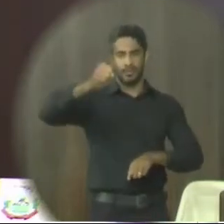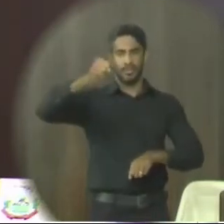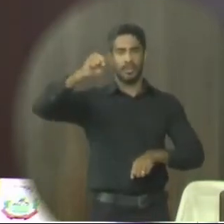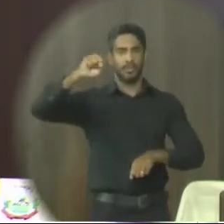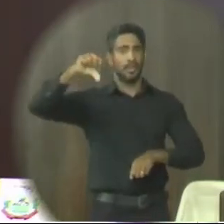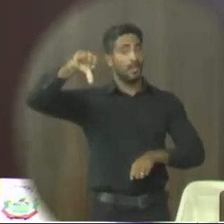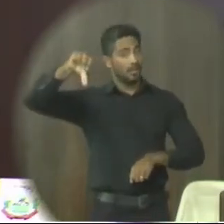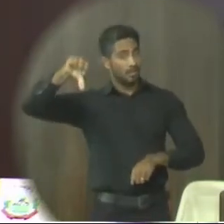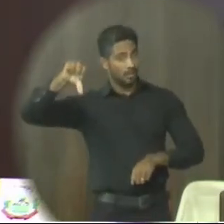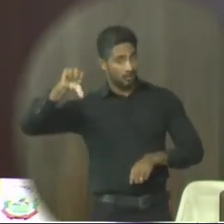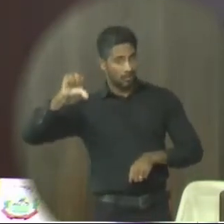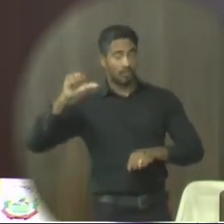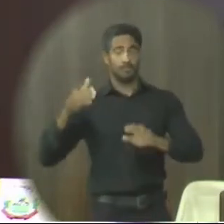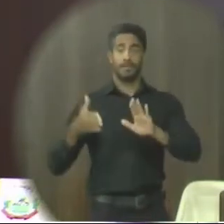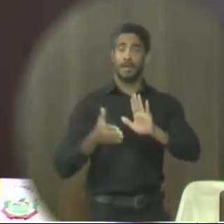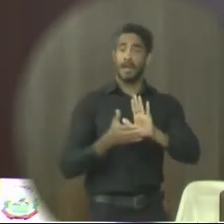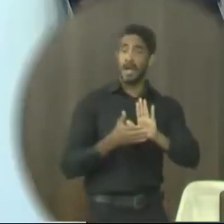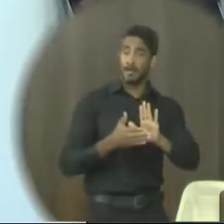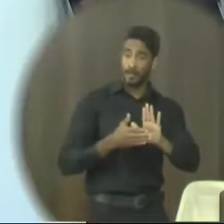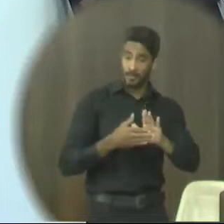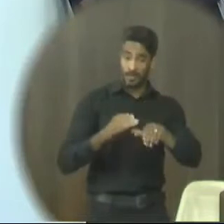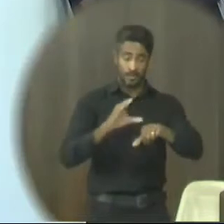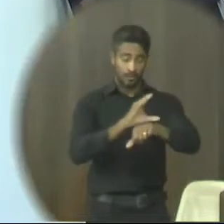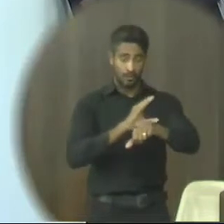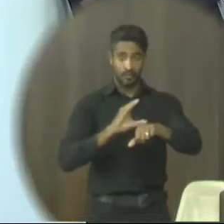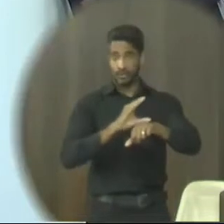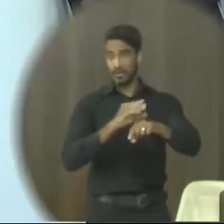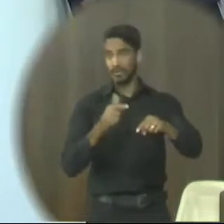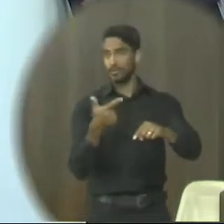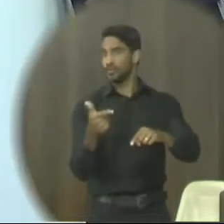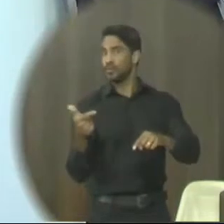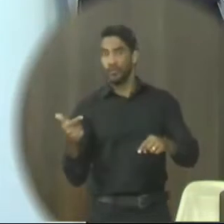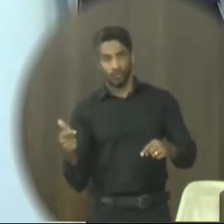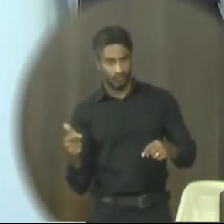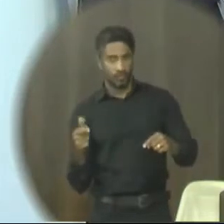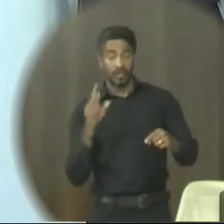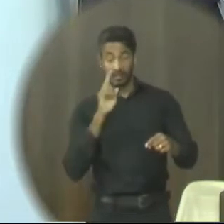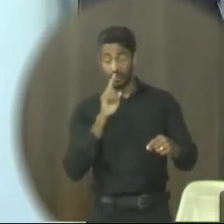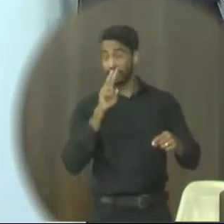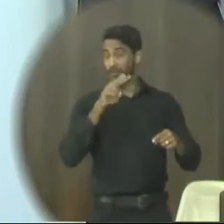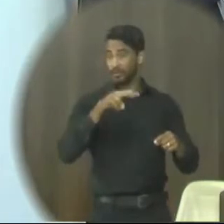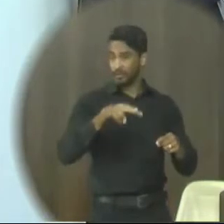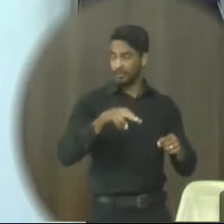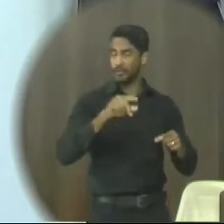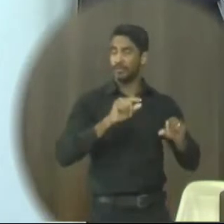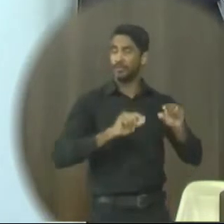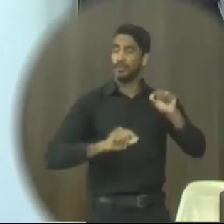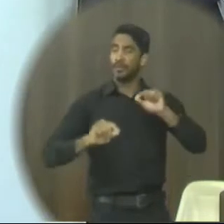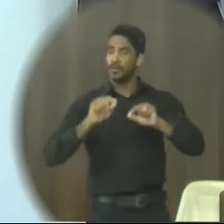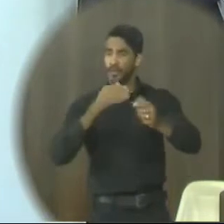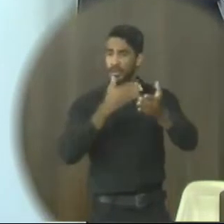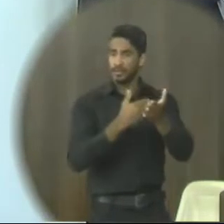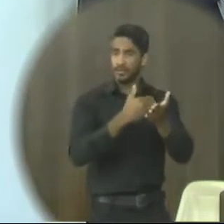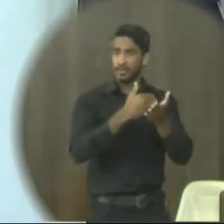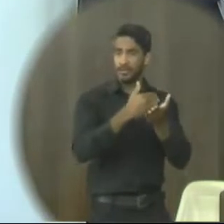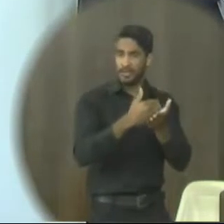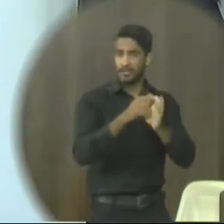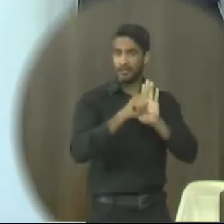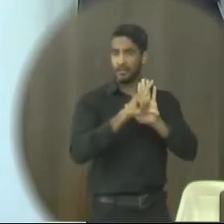1989, maculando-se a proposta de inconstitucionalidade em razão do vício de iniciativa e